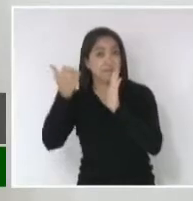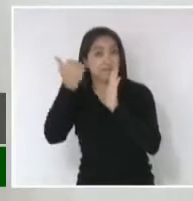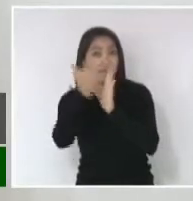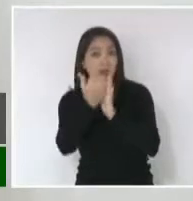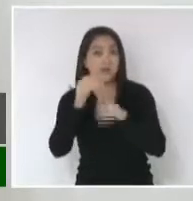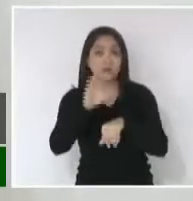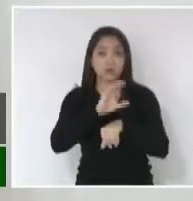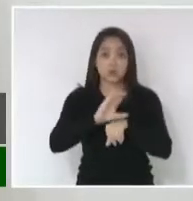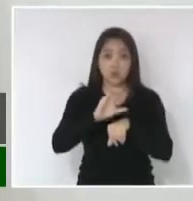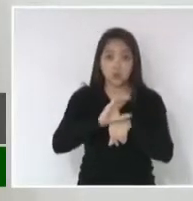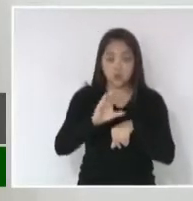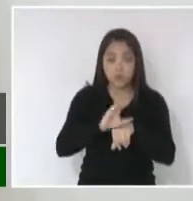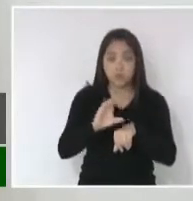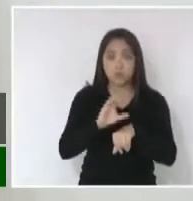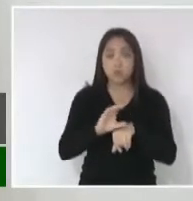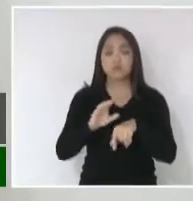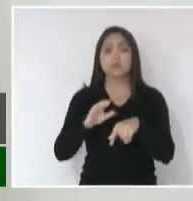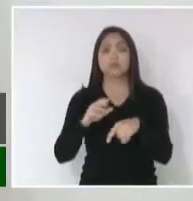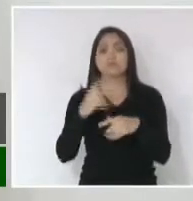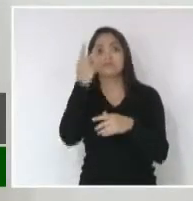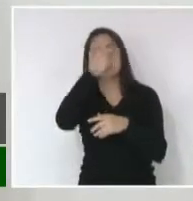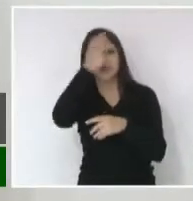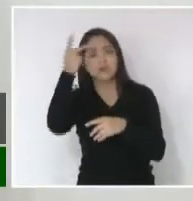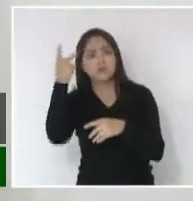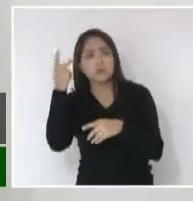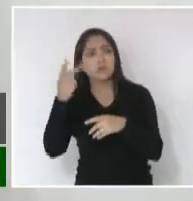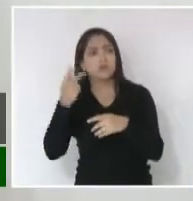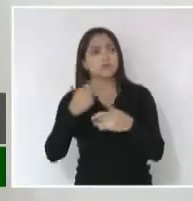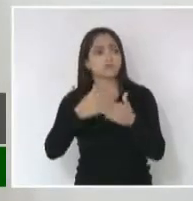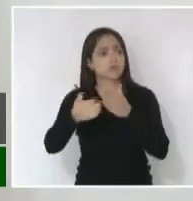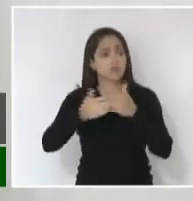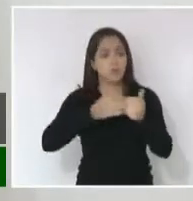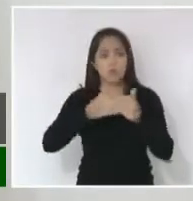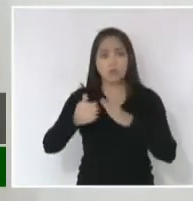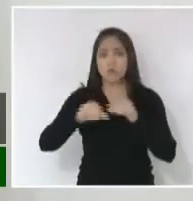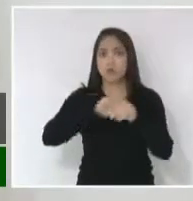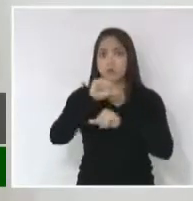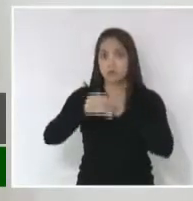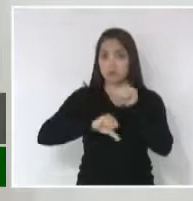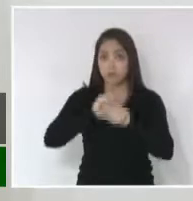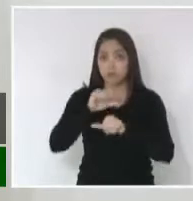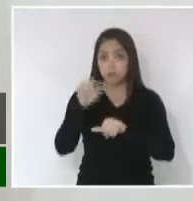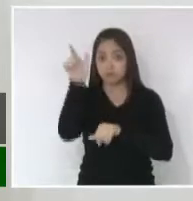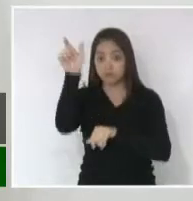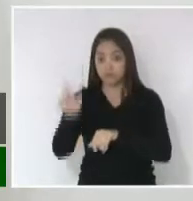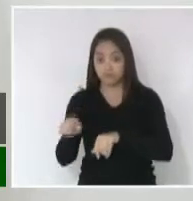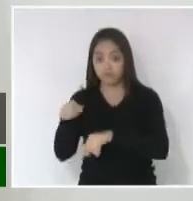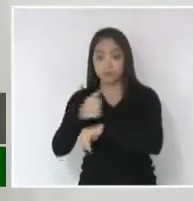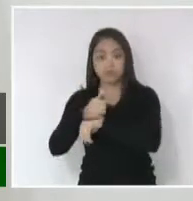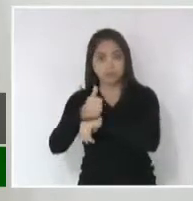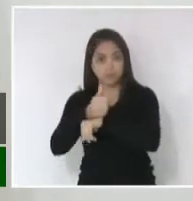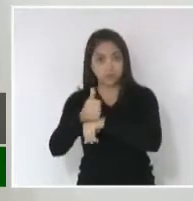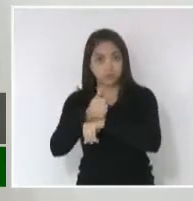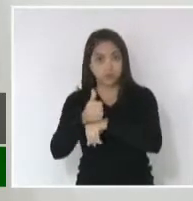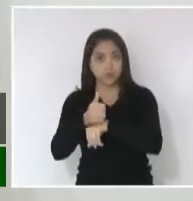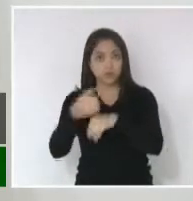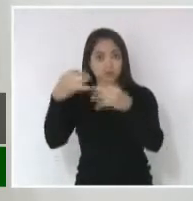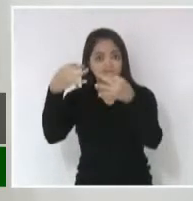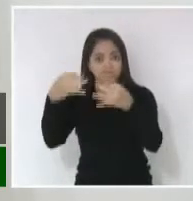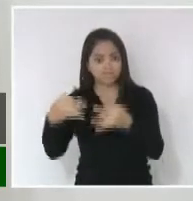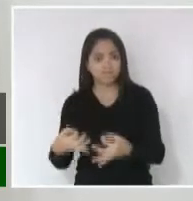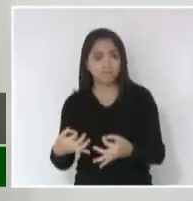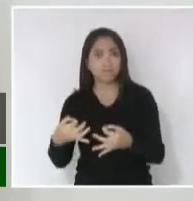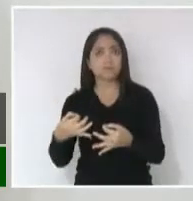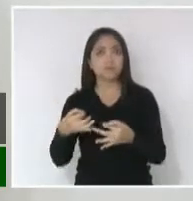pessoas preparadas para todos os tipos de mudanças. Um profissional qualificado já apresenta um diferencial